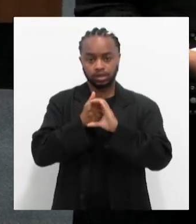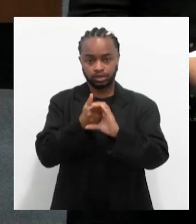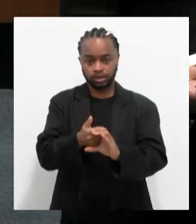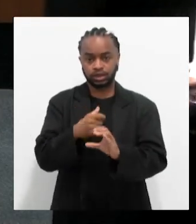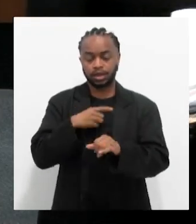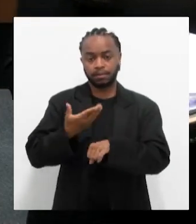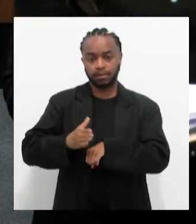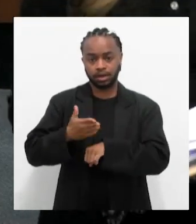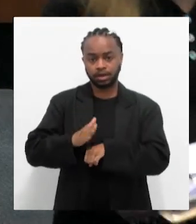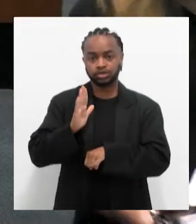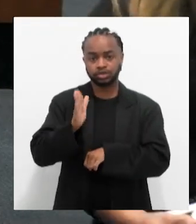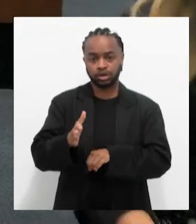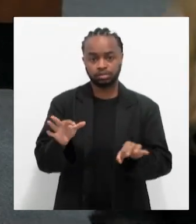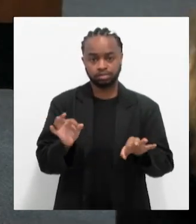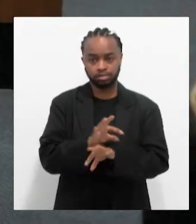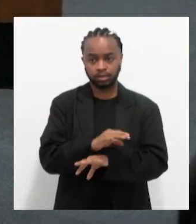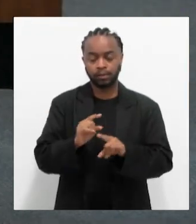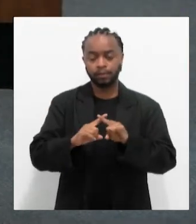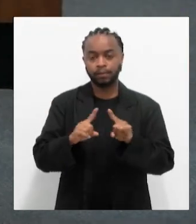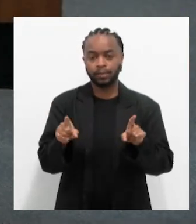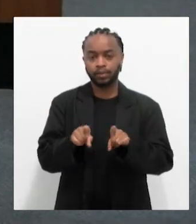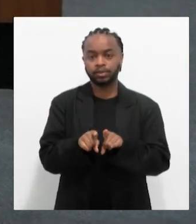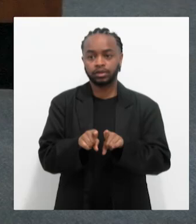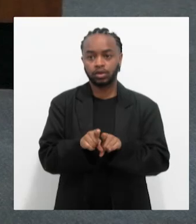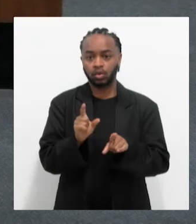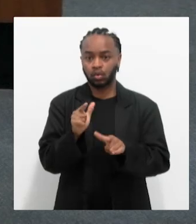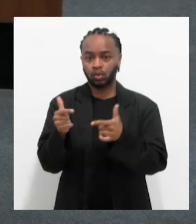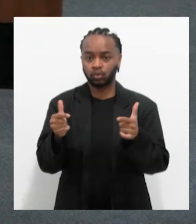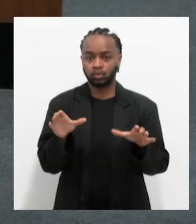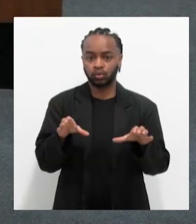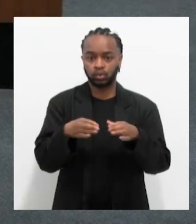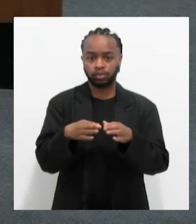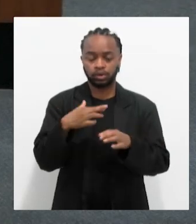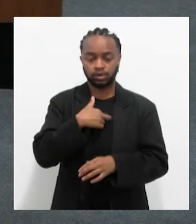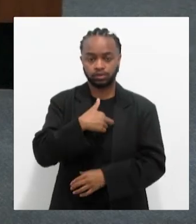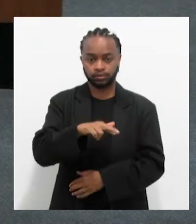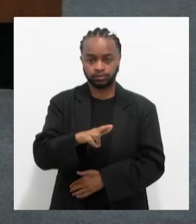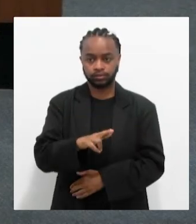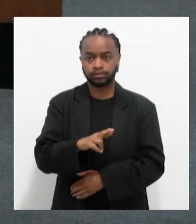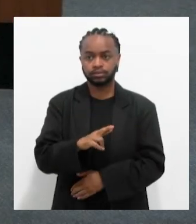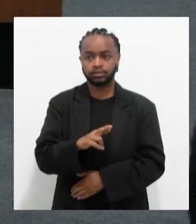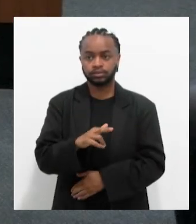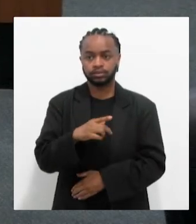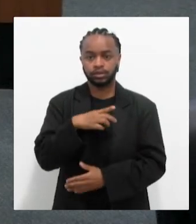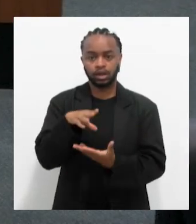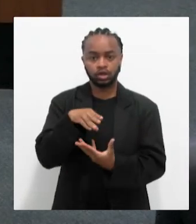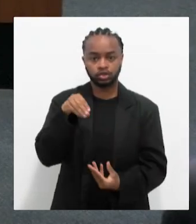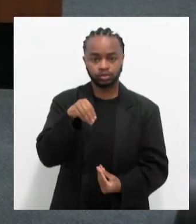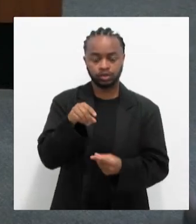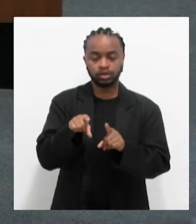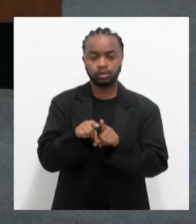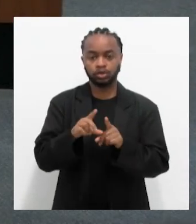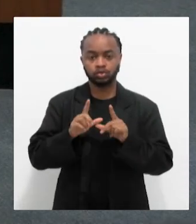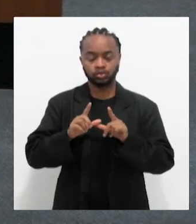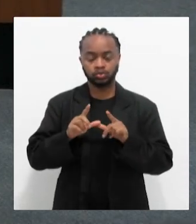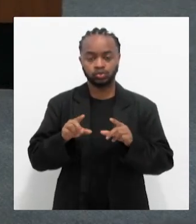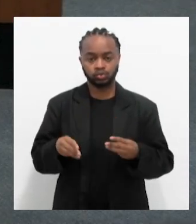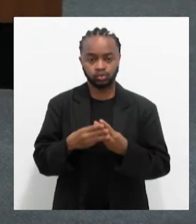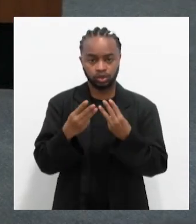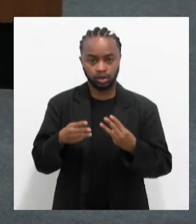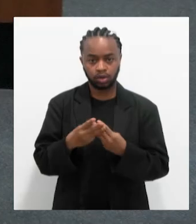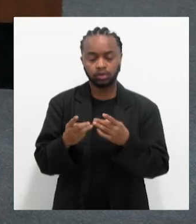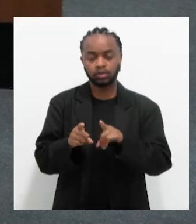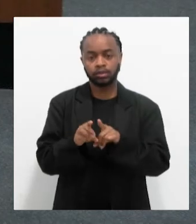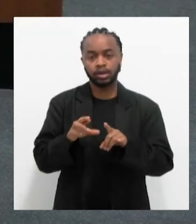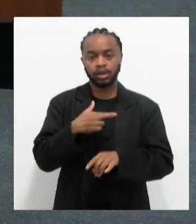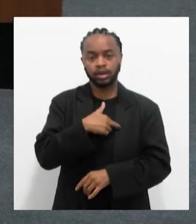da capelania mais consolidada, mas também entre as minorias religiosas, espíritas, judaicas,